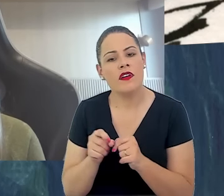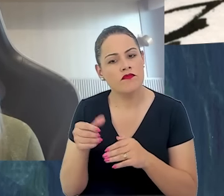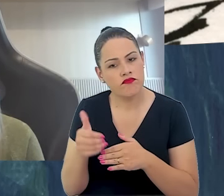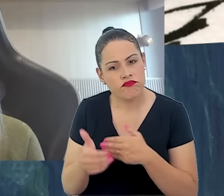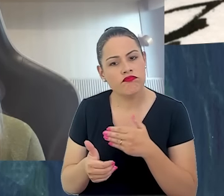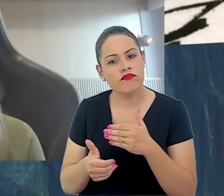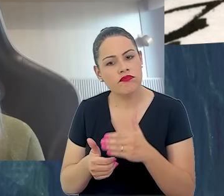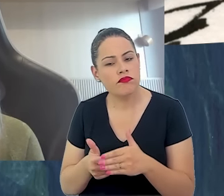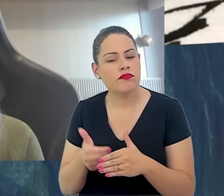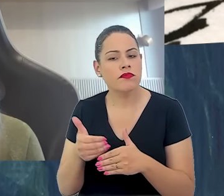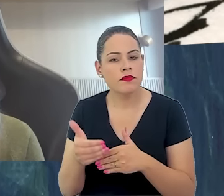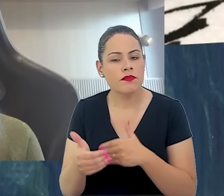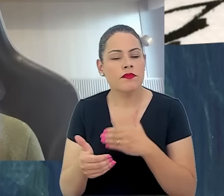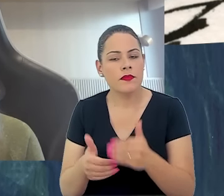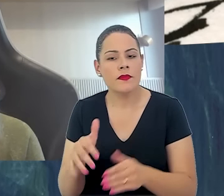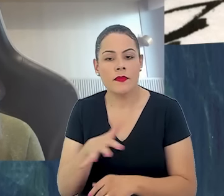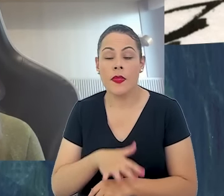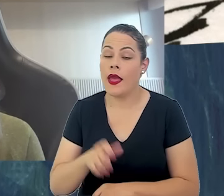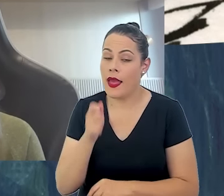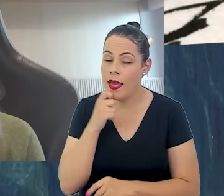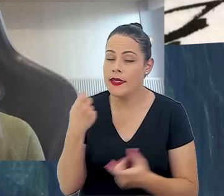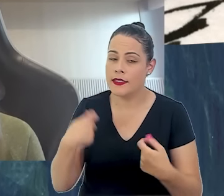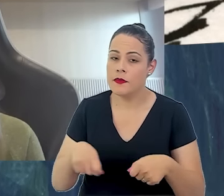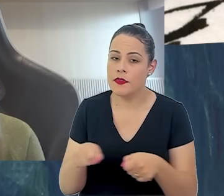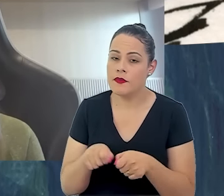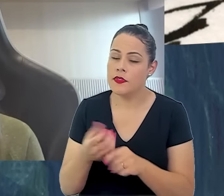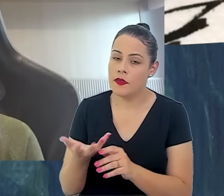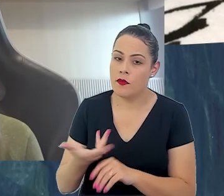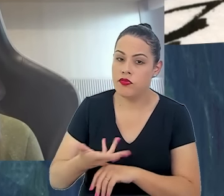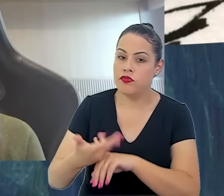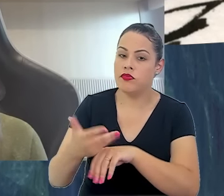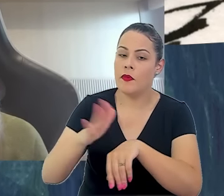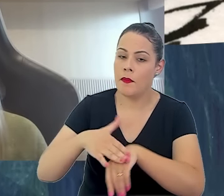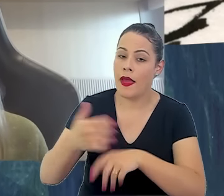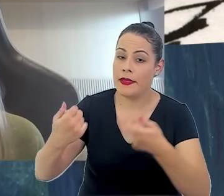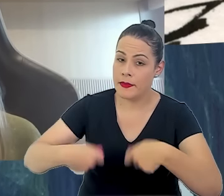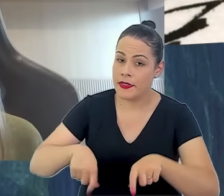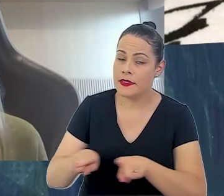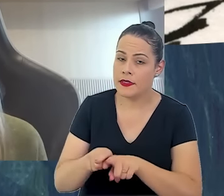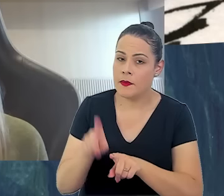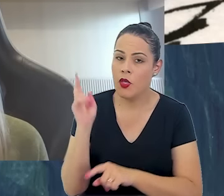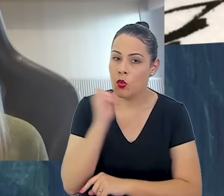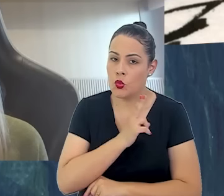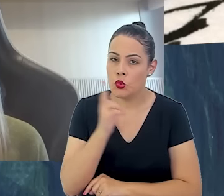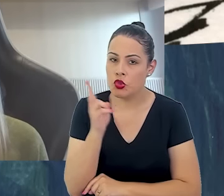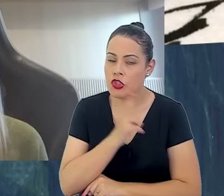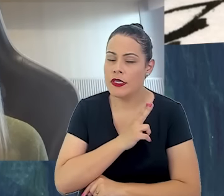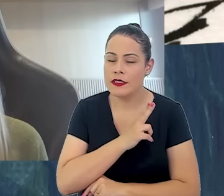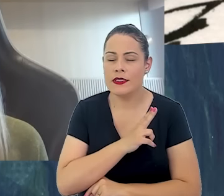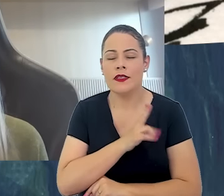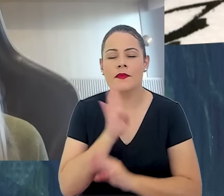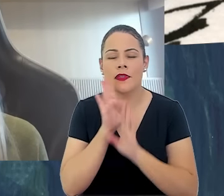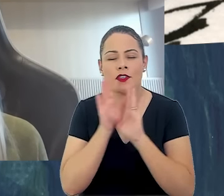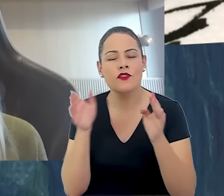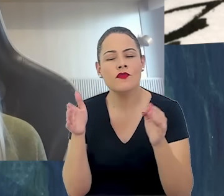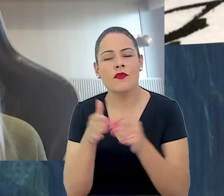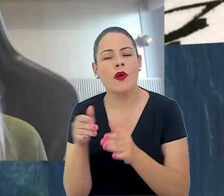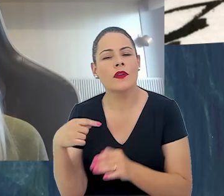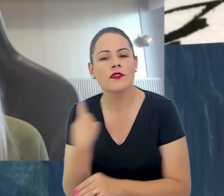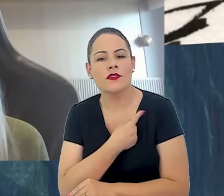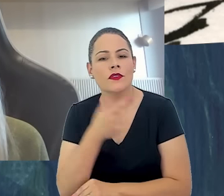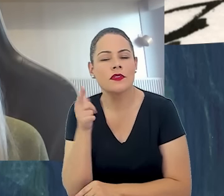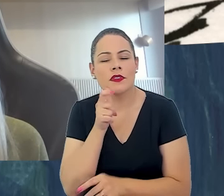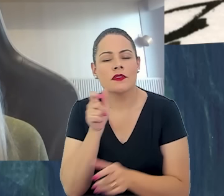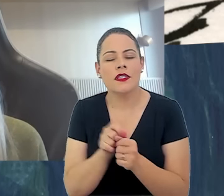fazendo progressos. Eu diria que ainda necessitamos muito mais rapidez e urgência na direção de